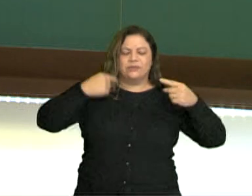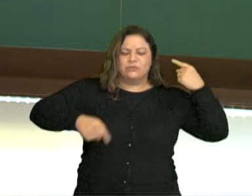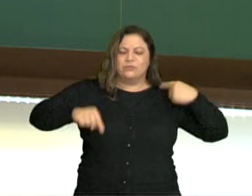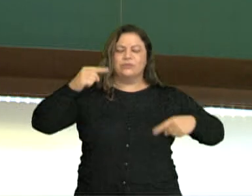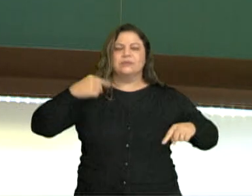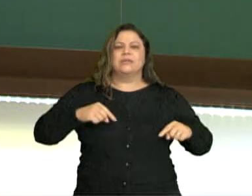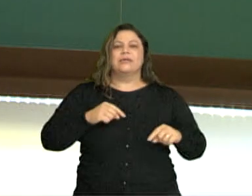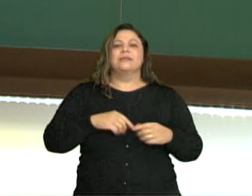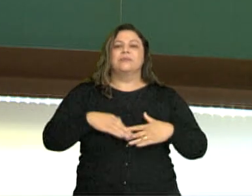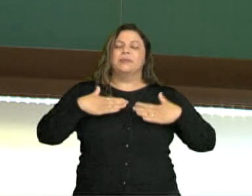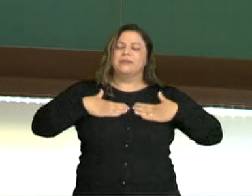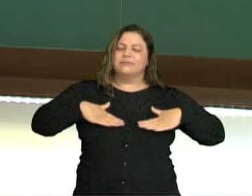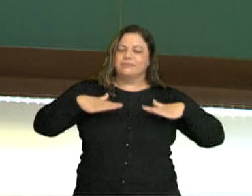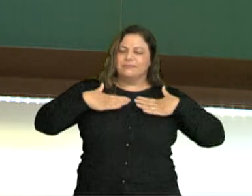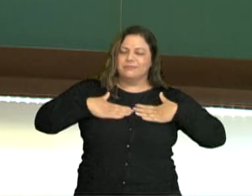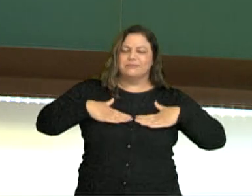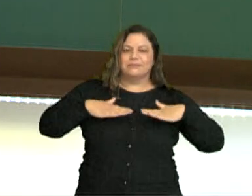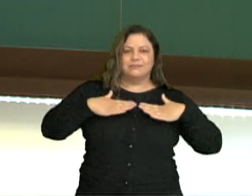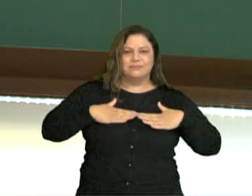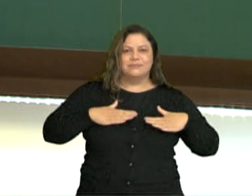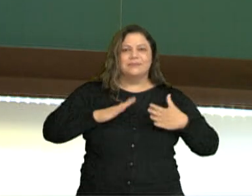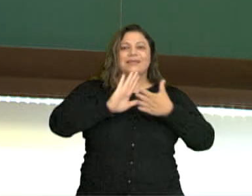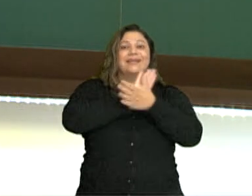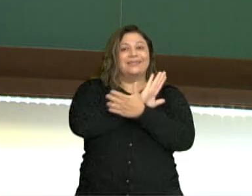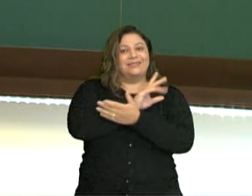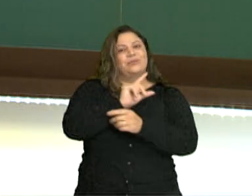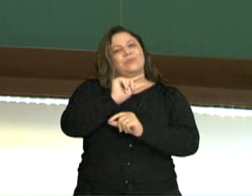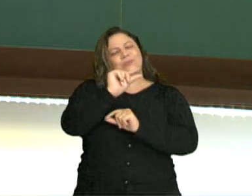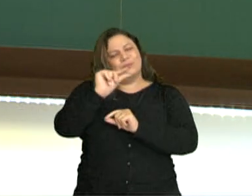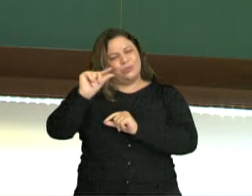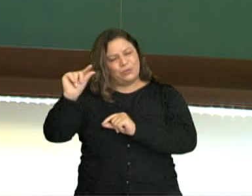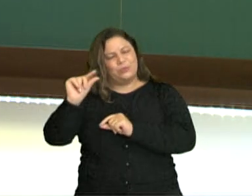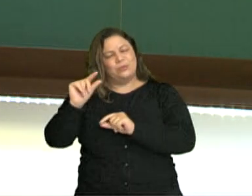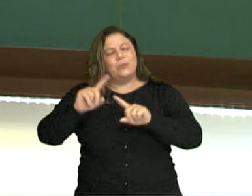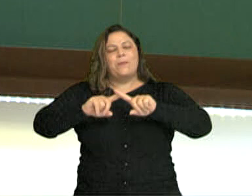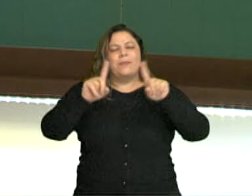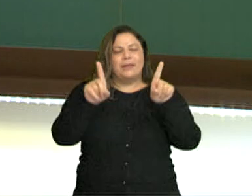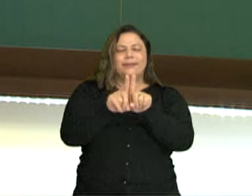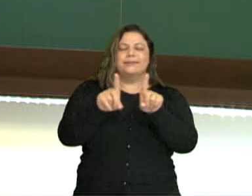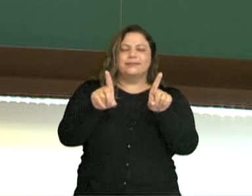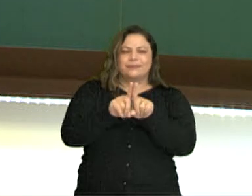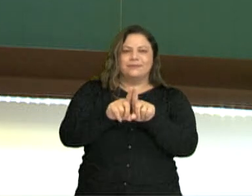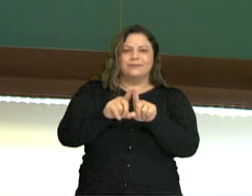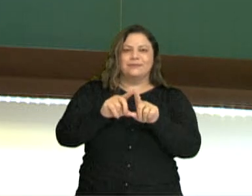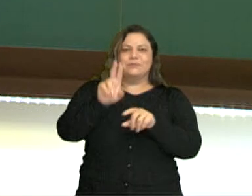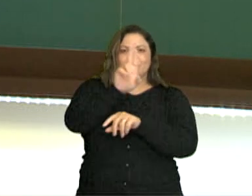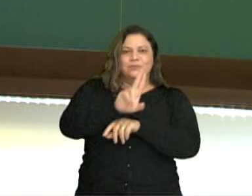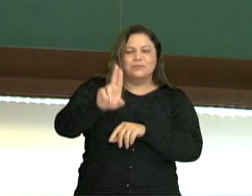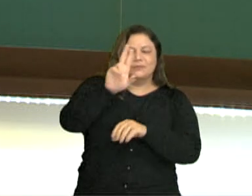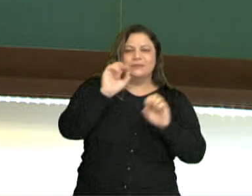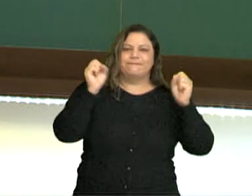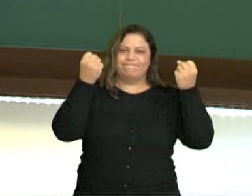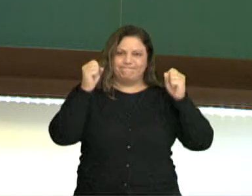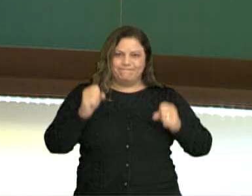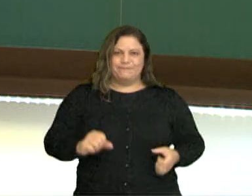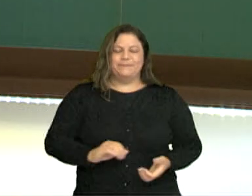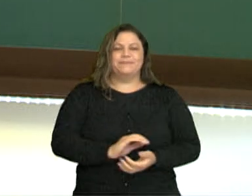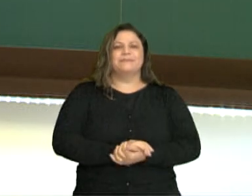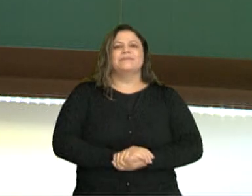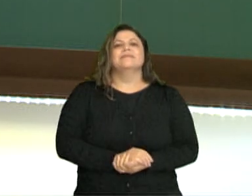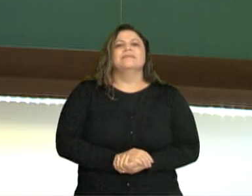de repouso. Quando estamos em repouso, gastamos menos calorias, mas ainda assim estamos gastando calorias quando estamos em repouso.